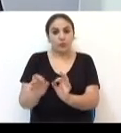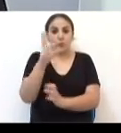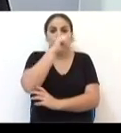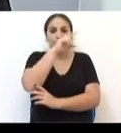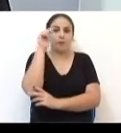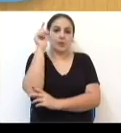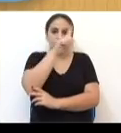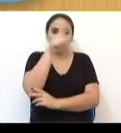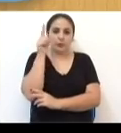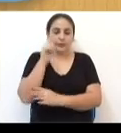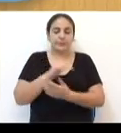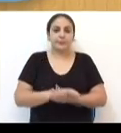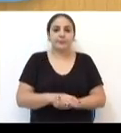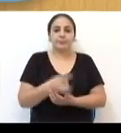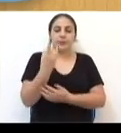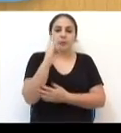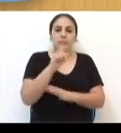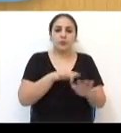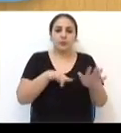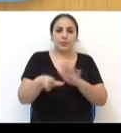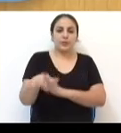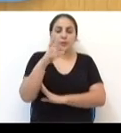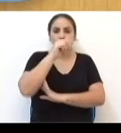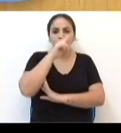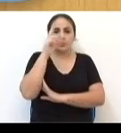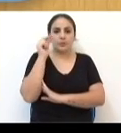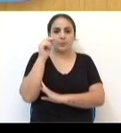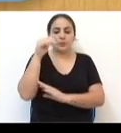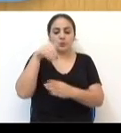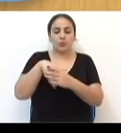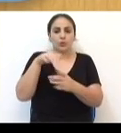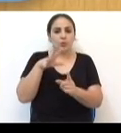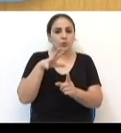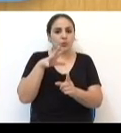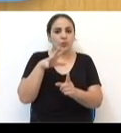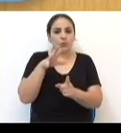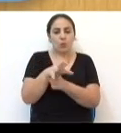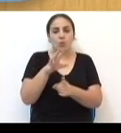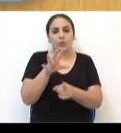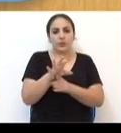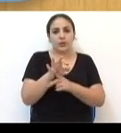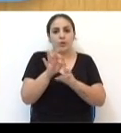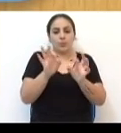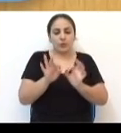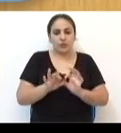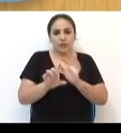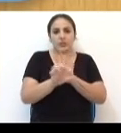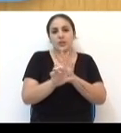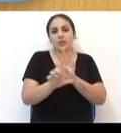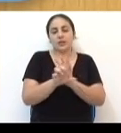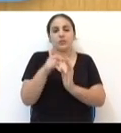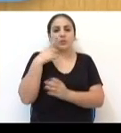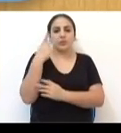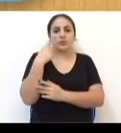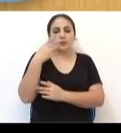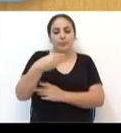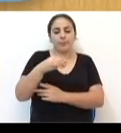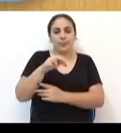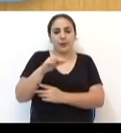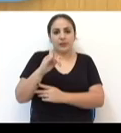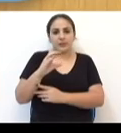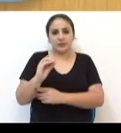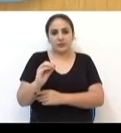prefeito municipal. Na última semana, o Executivo vetou totalmente o projeto de lei do vereador Márcio Patucci,